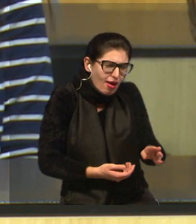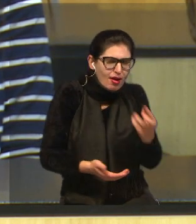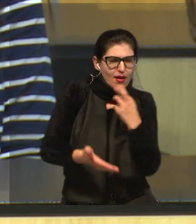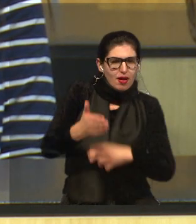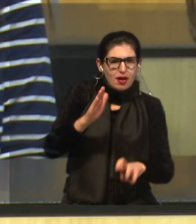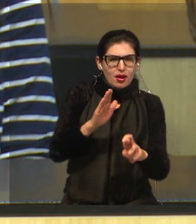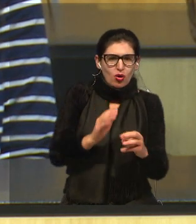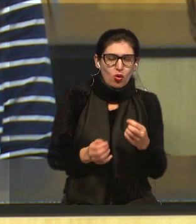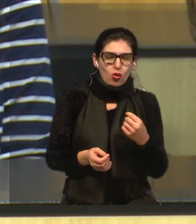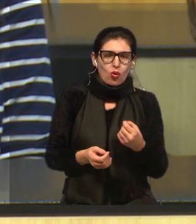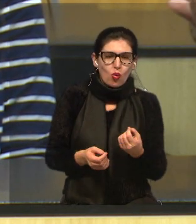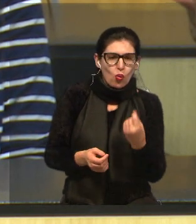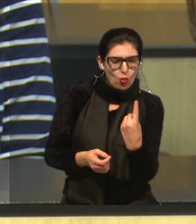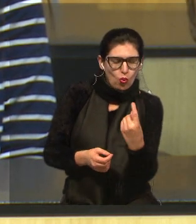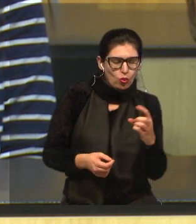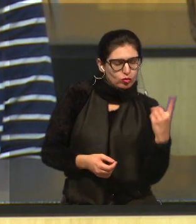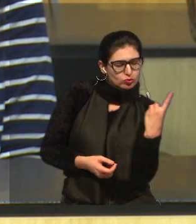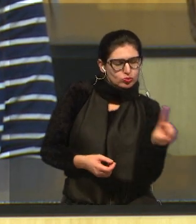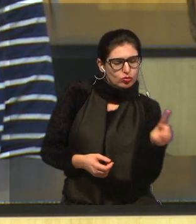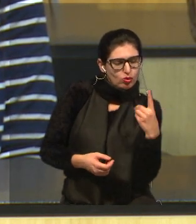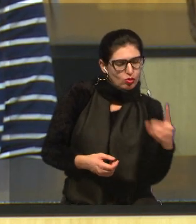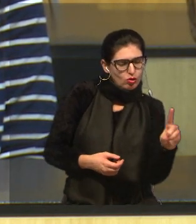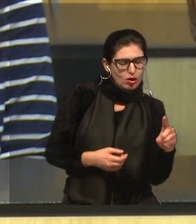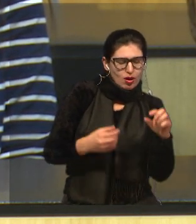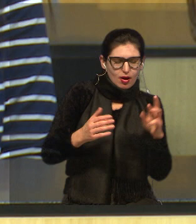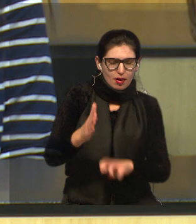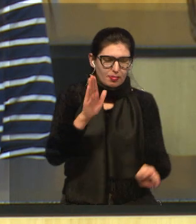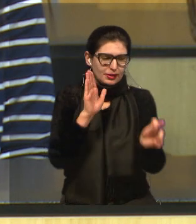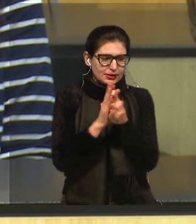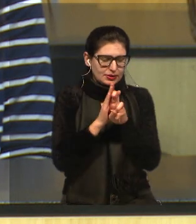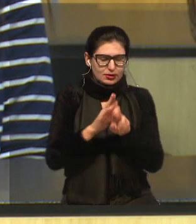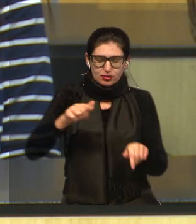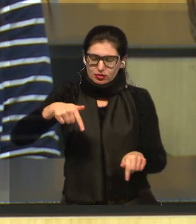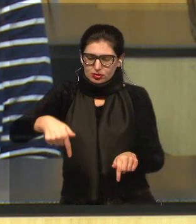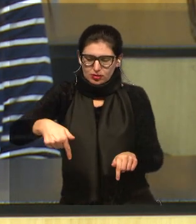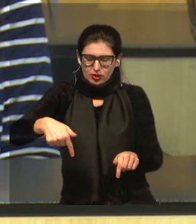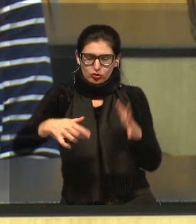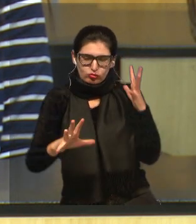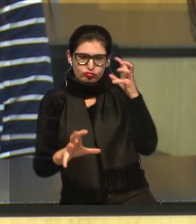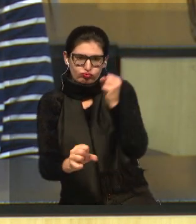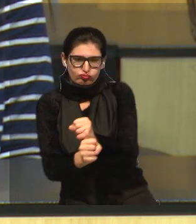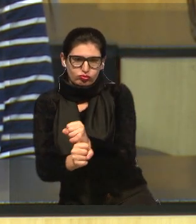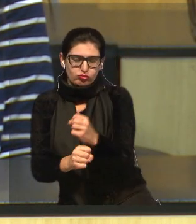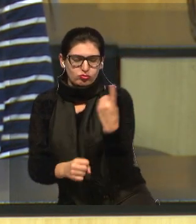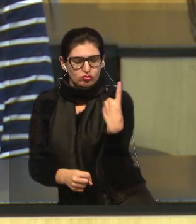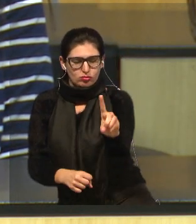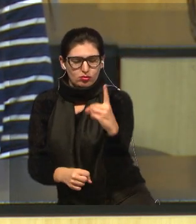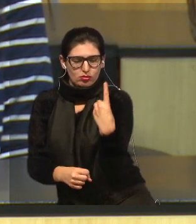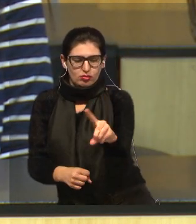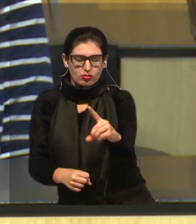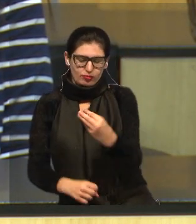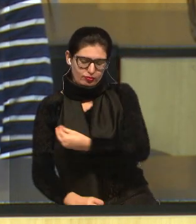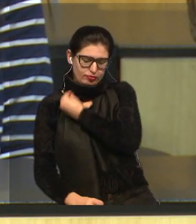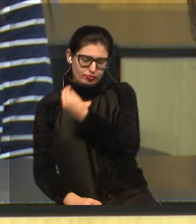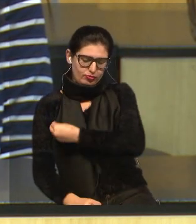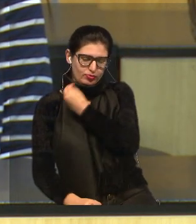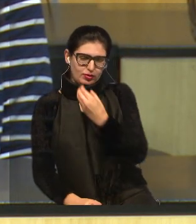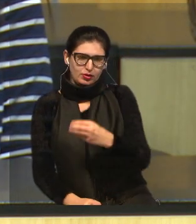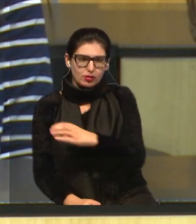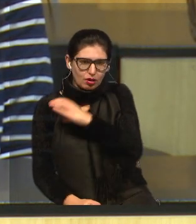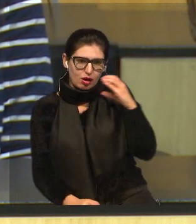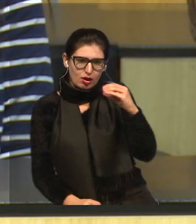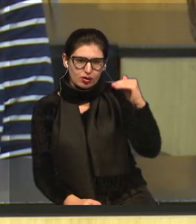a cada $1 representa a economia de $7 na vida adulta de uma pessoa. Ele é fantástico, vale a